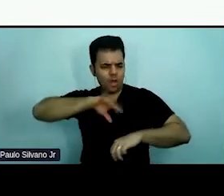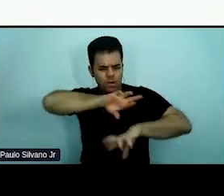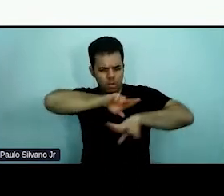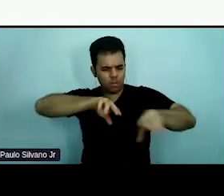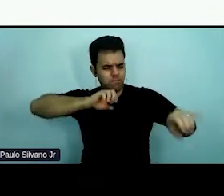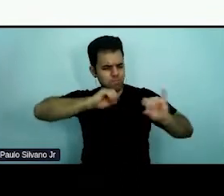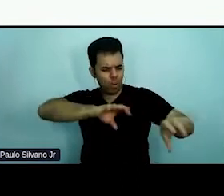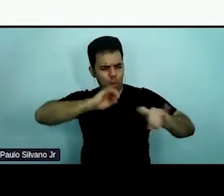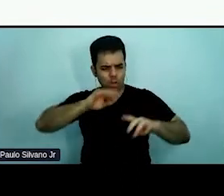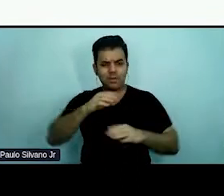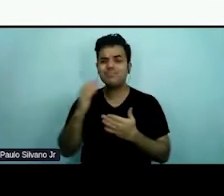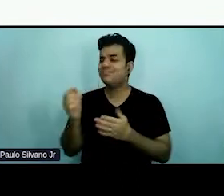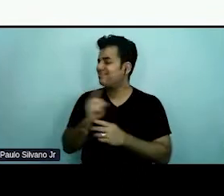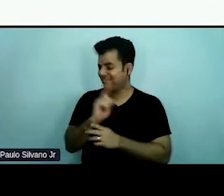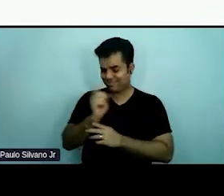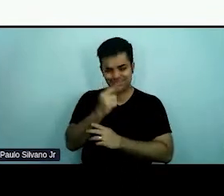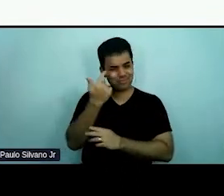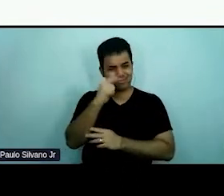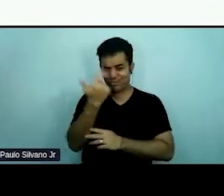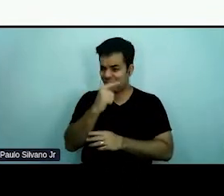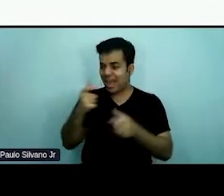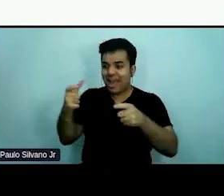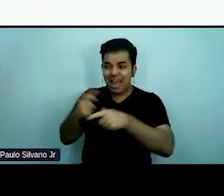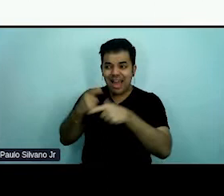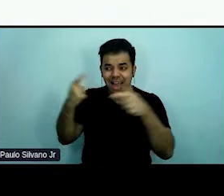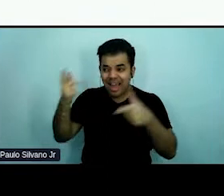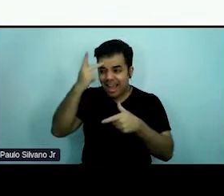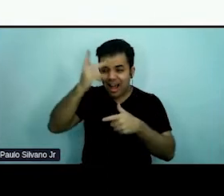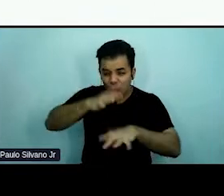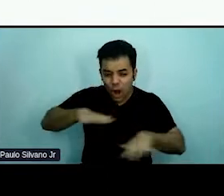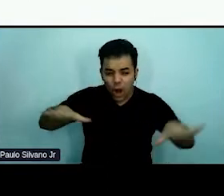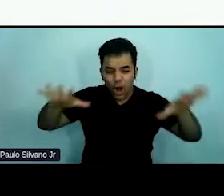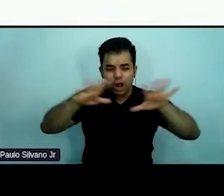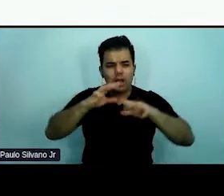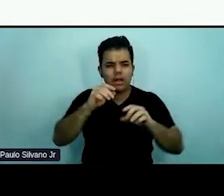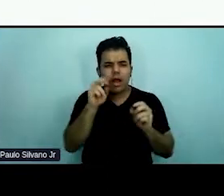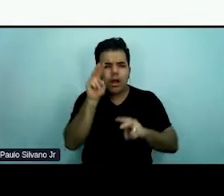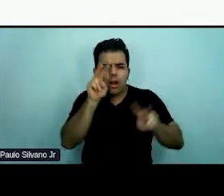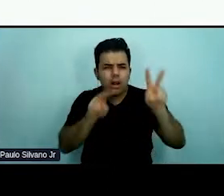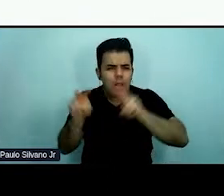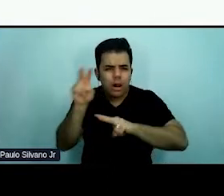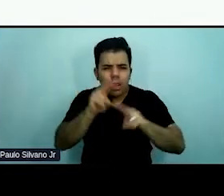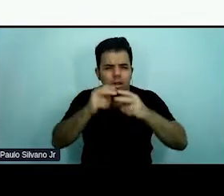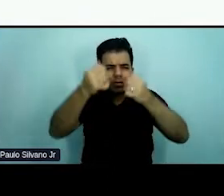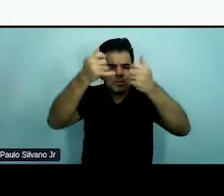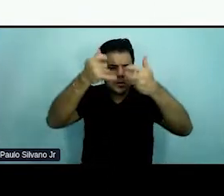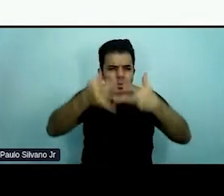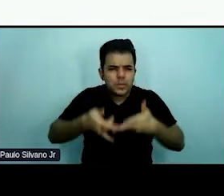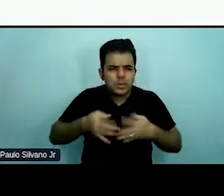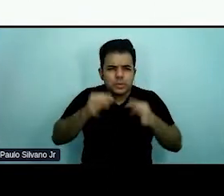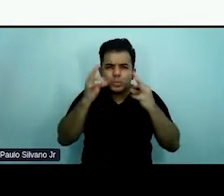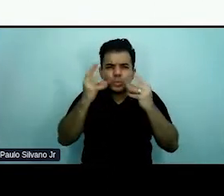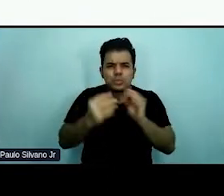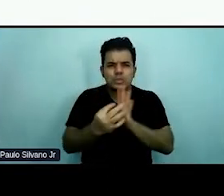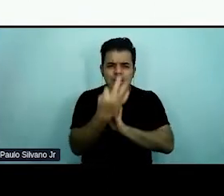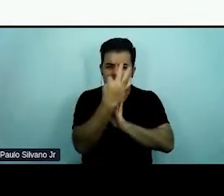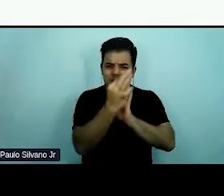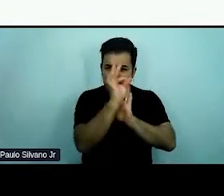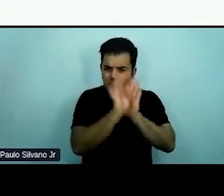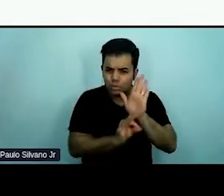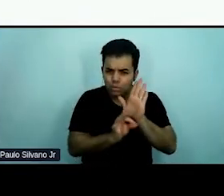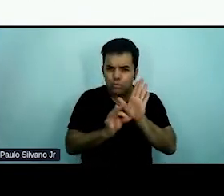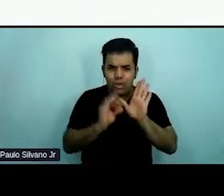dificuldade de entender textos complexos, que precisa extrair informações